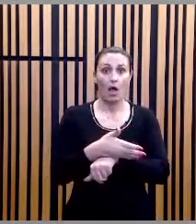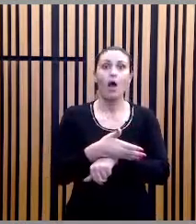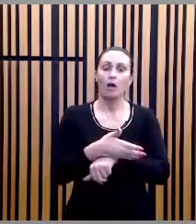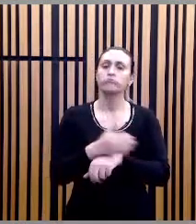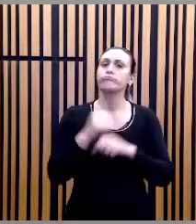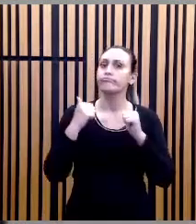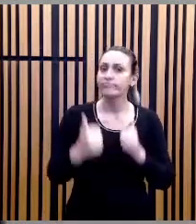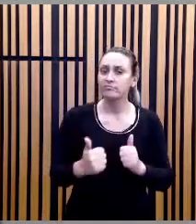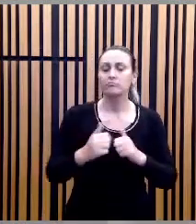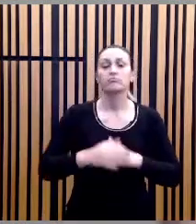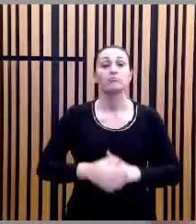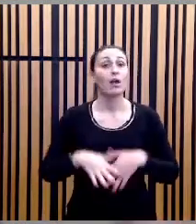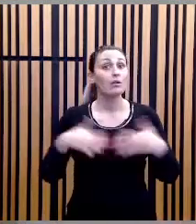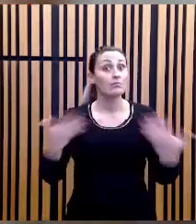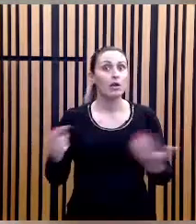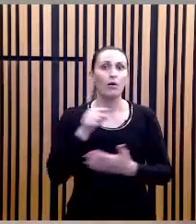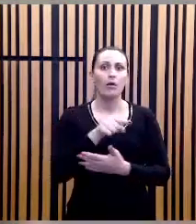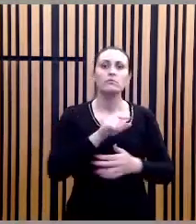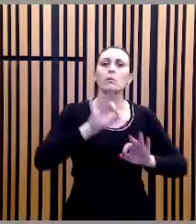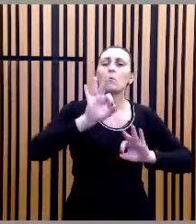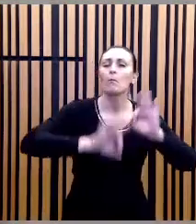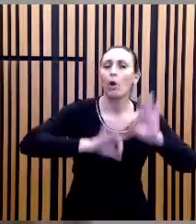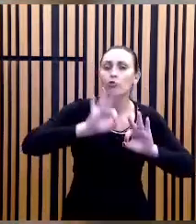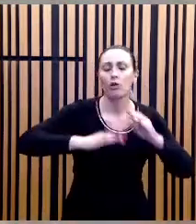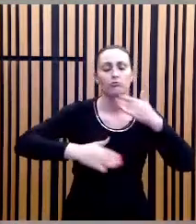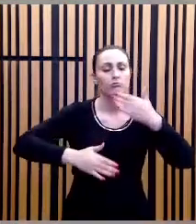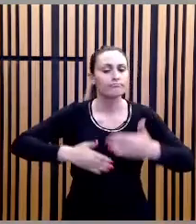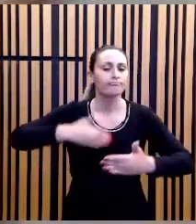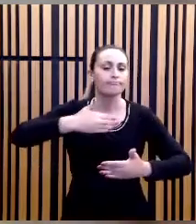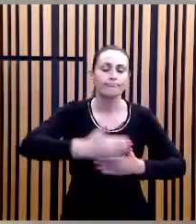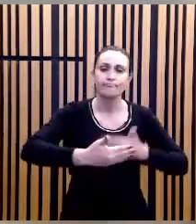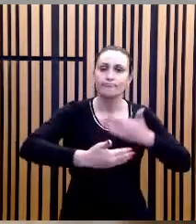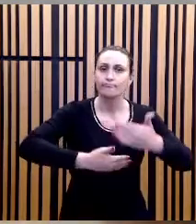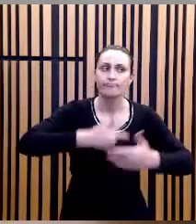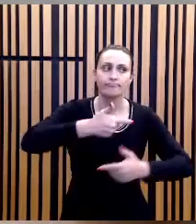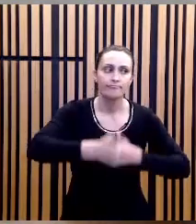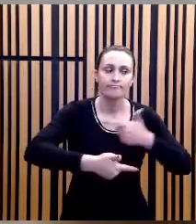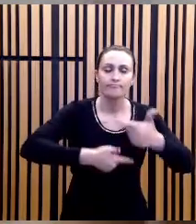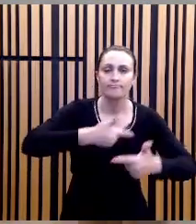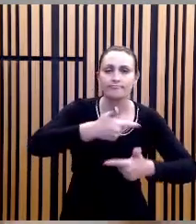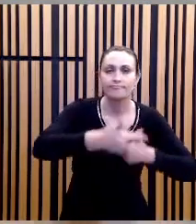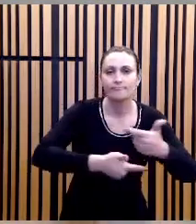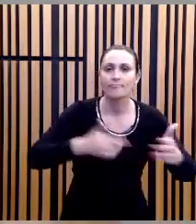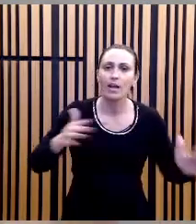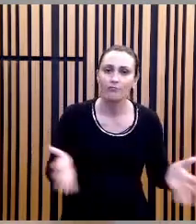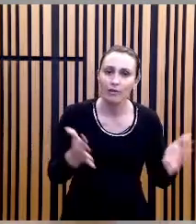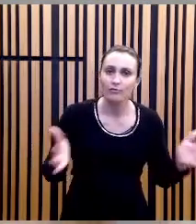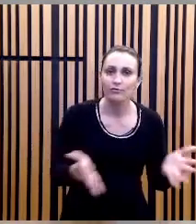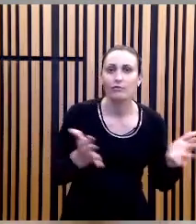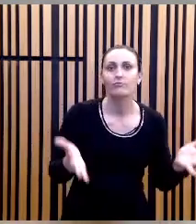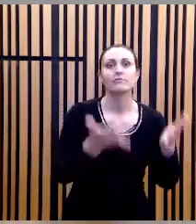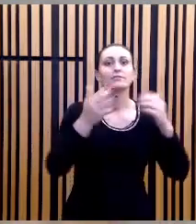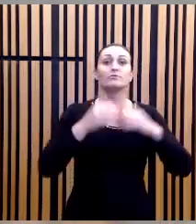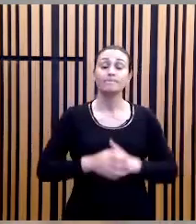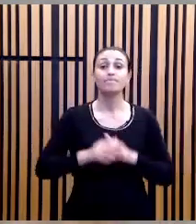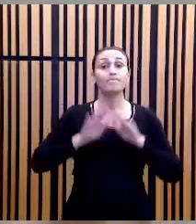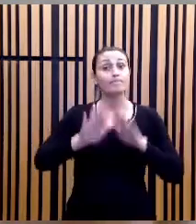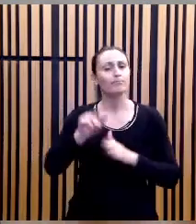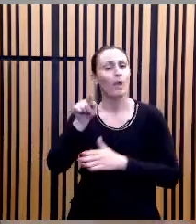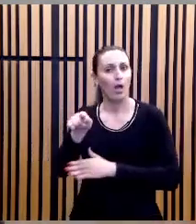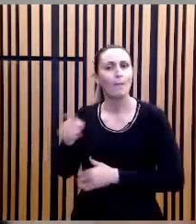premiados. Então, esse projeto, enfim, ele vem sendo trabalhado, vem sendo desenvolvido, né? E um